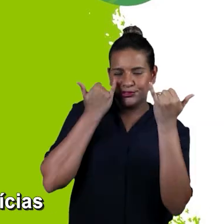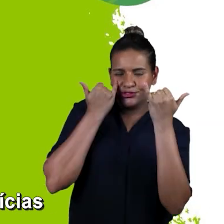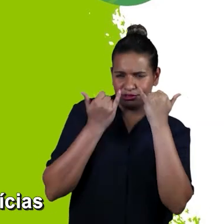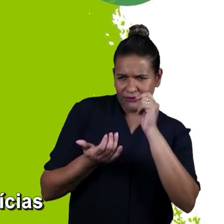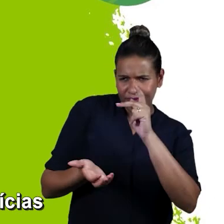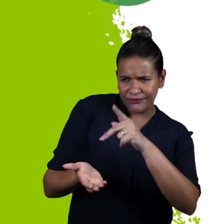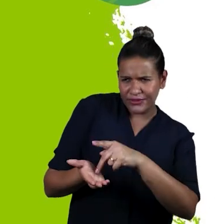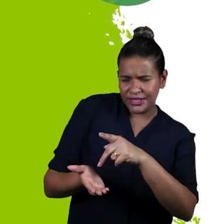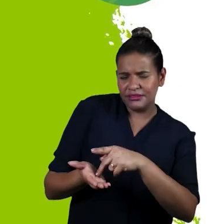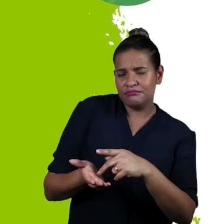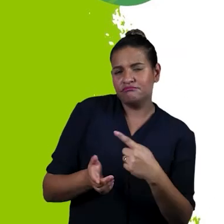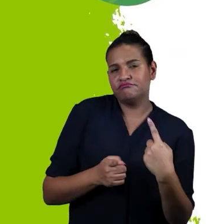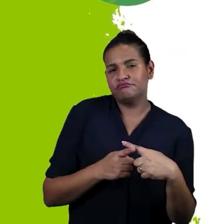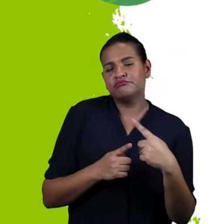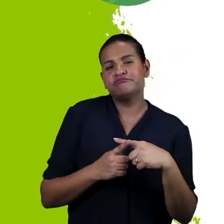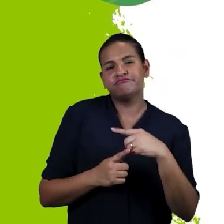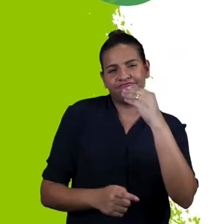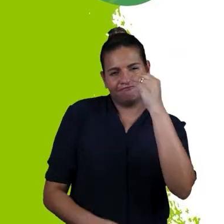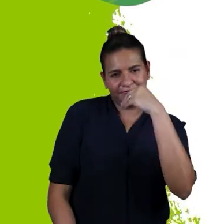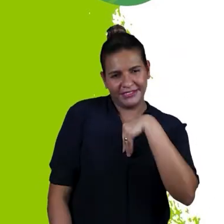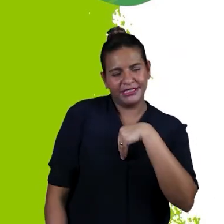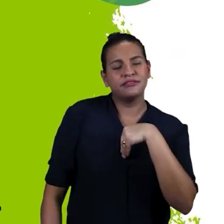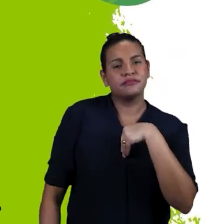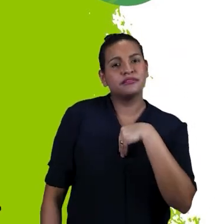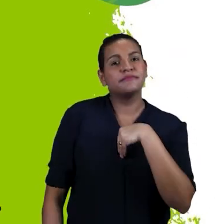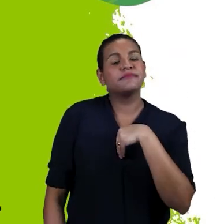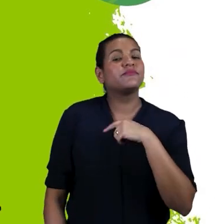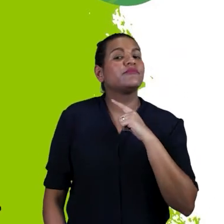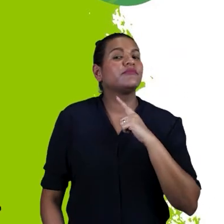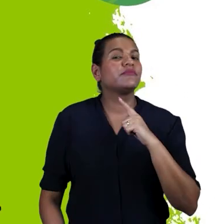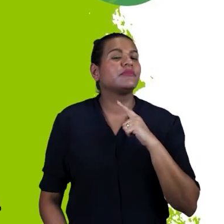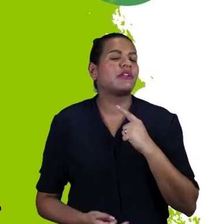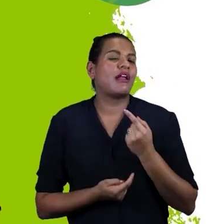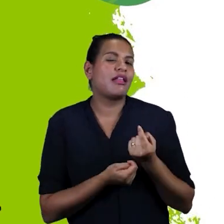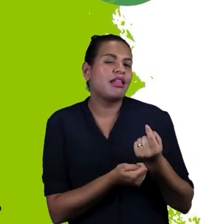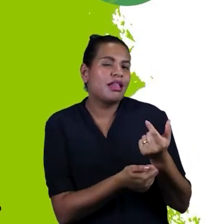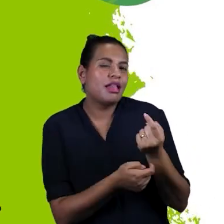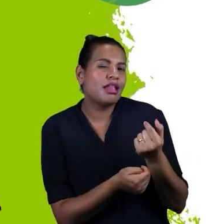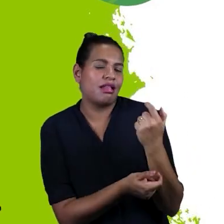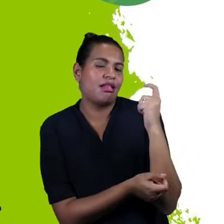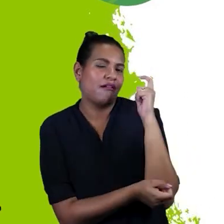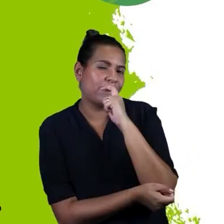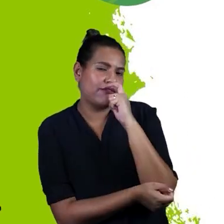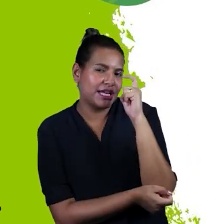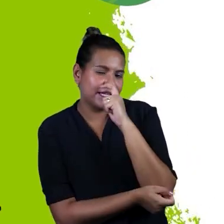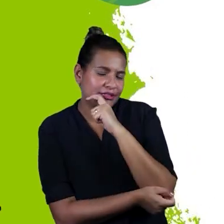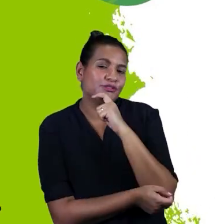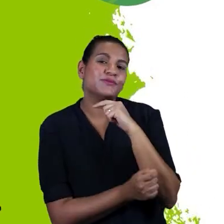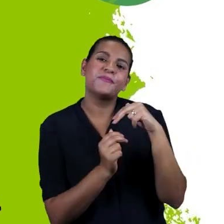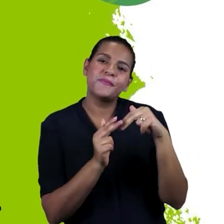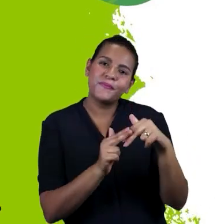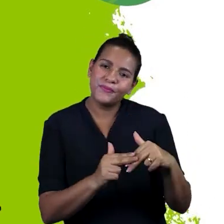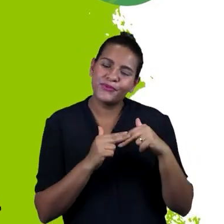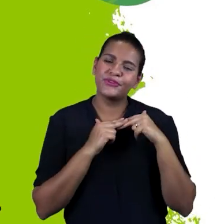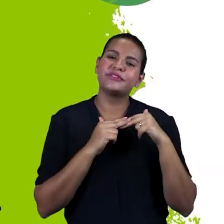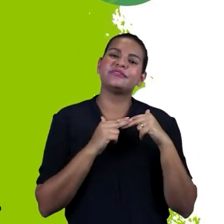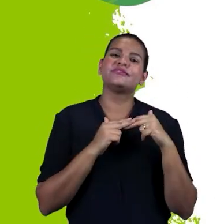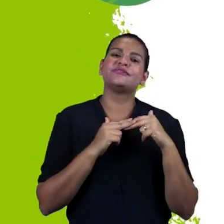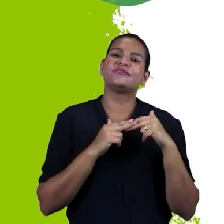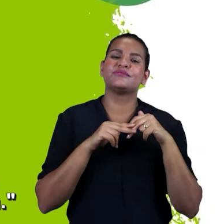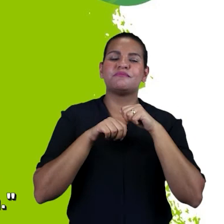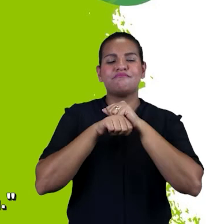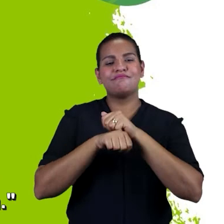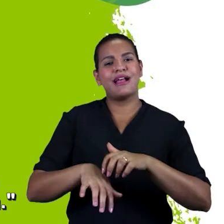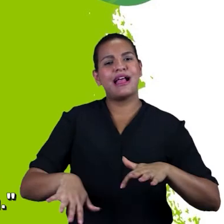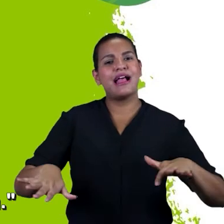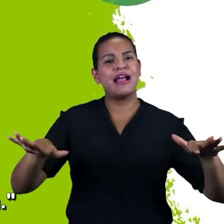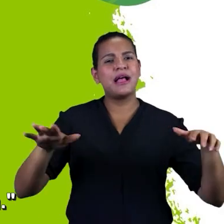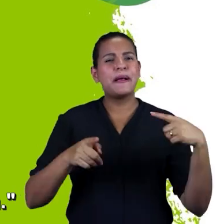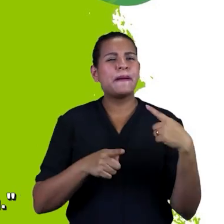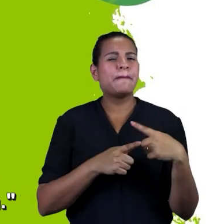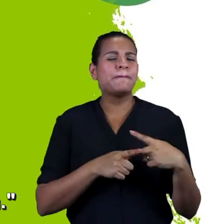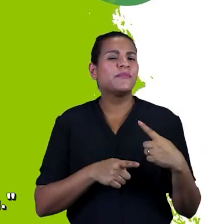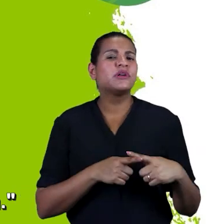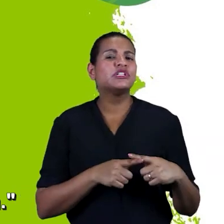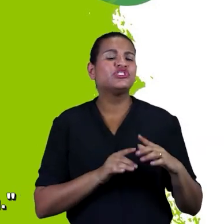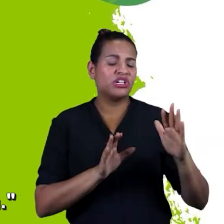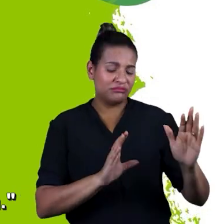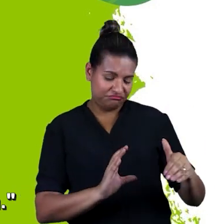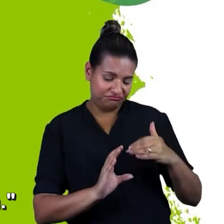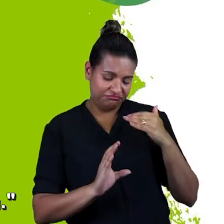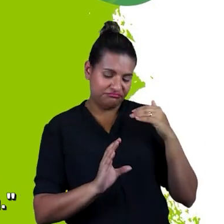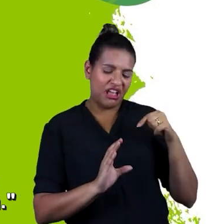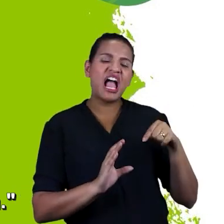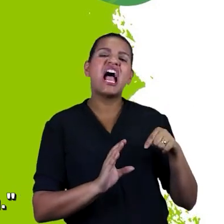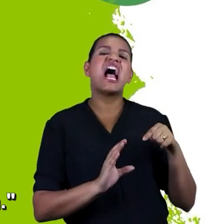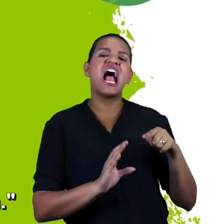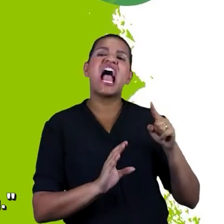verdade das notícias por preguiça. E por isso, coisas como fake news ganham tanta força, porque as pessoas absorvem a